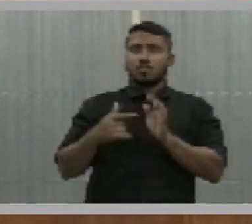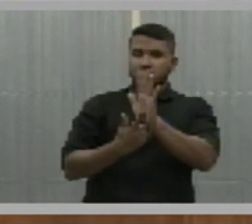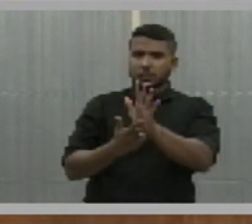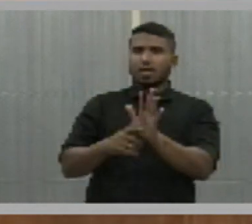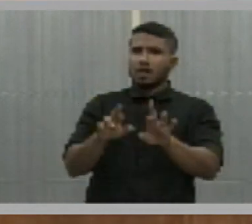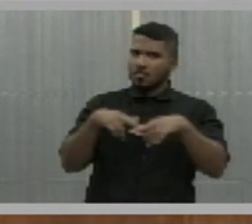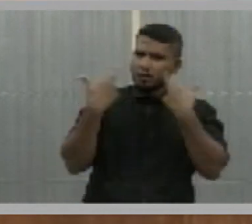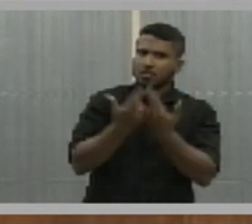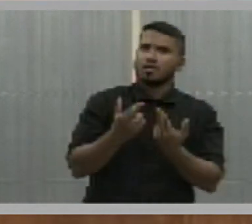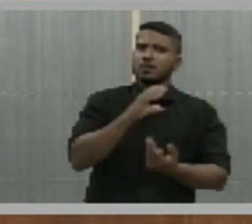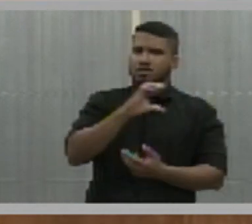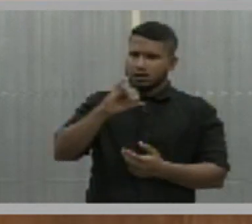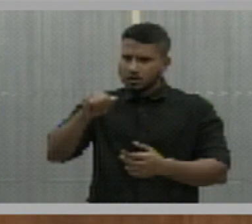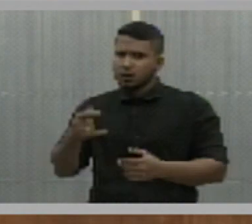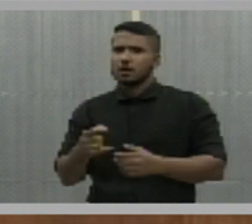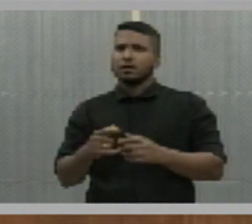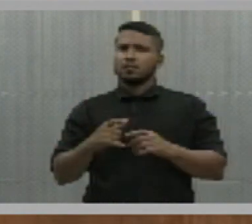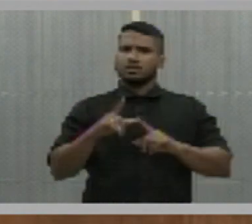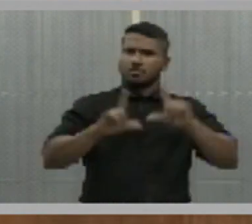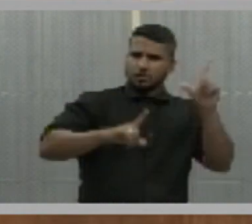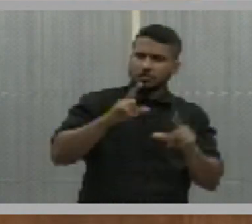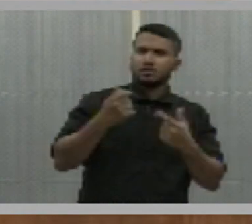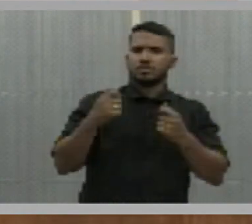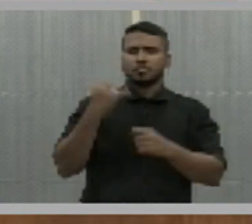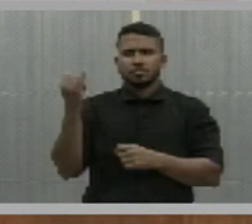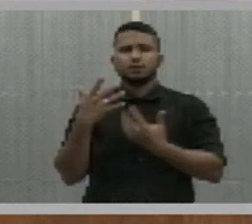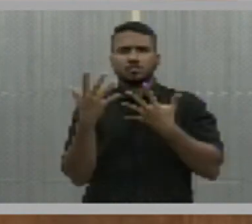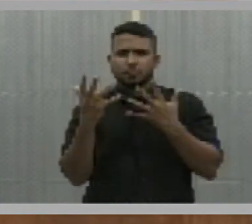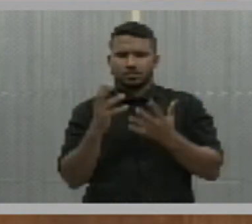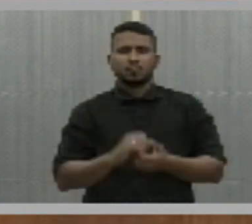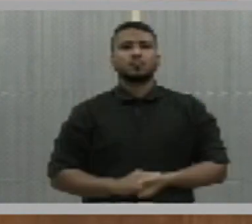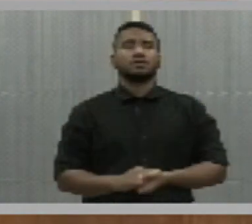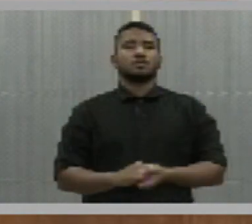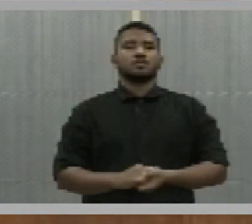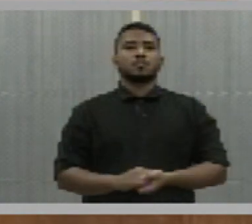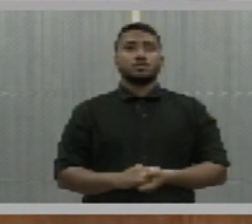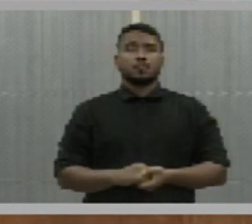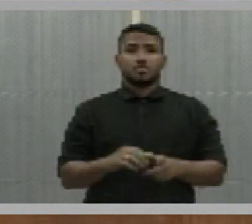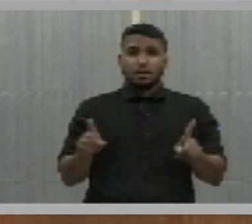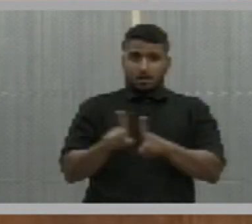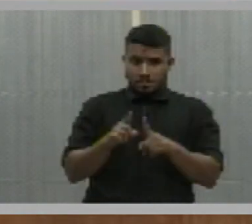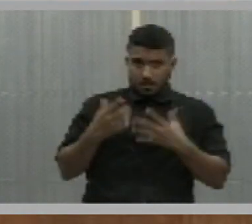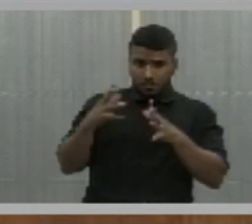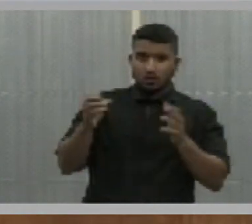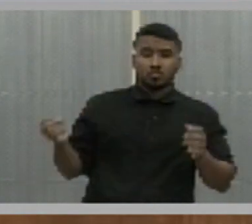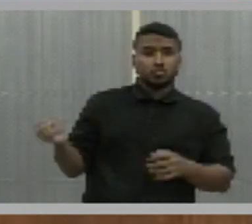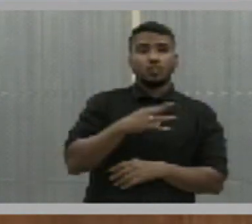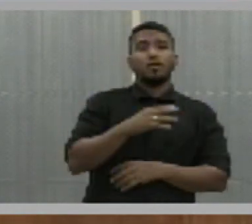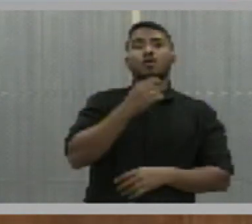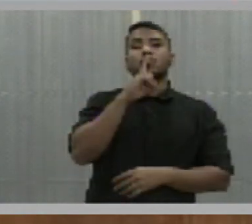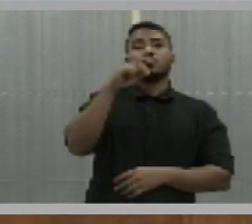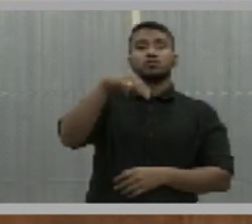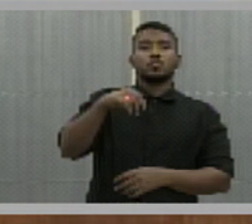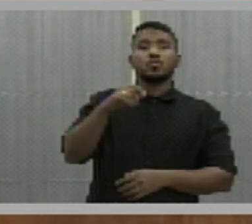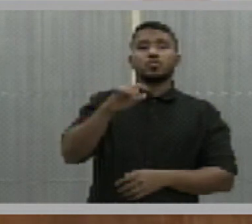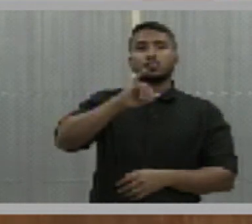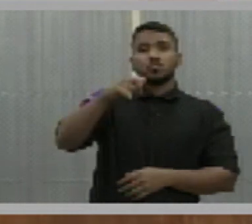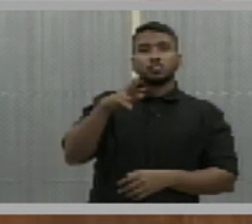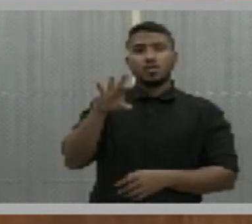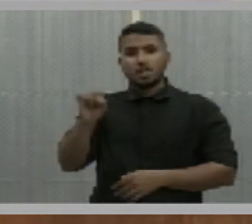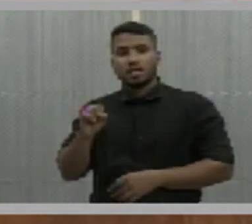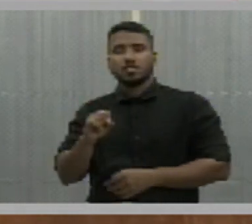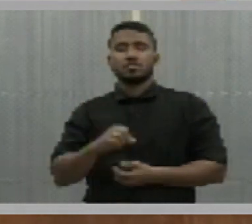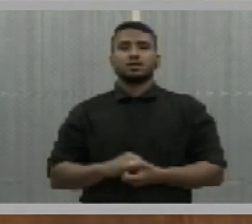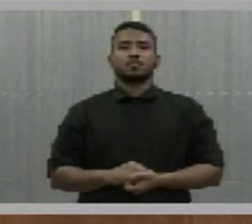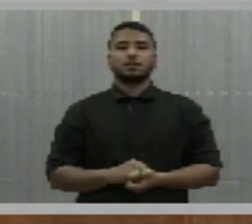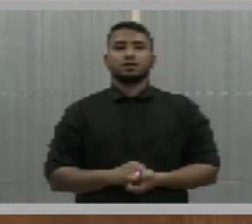amanhã, das comissões técnicas. Parabenizou o novo arcebispo metropolitano de Teresina, Dom Juarez Marques